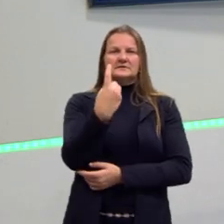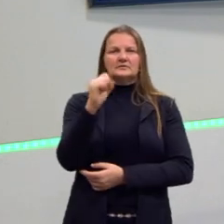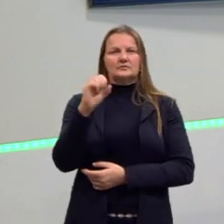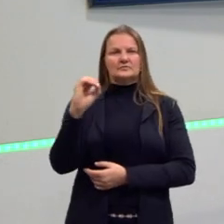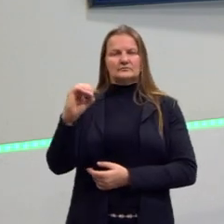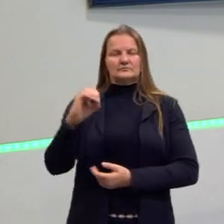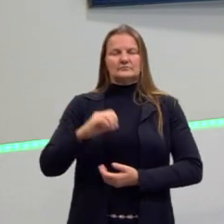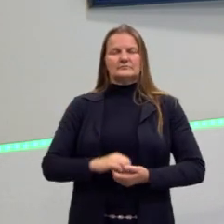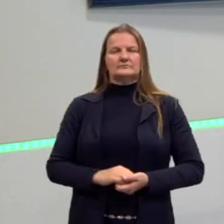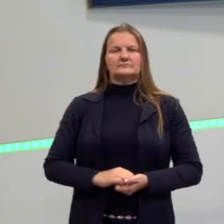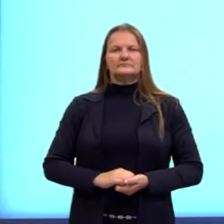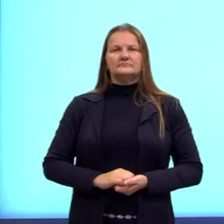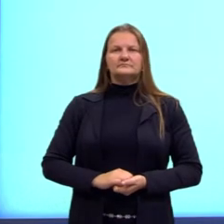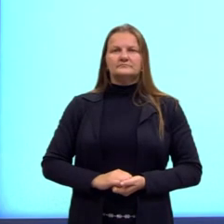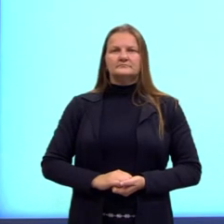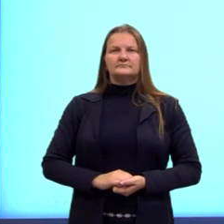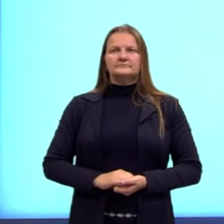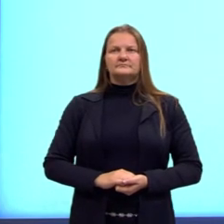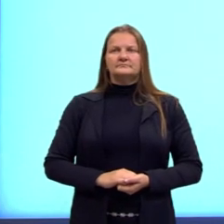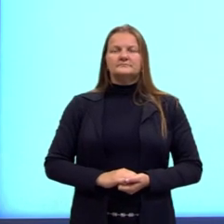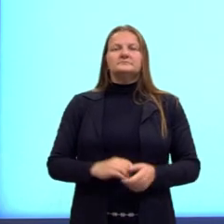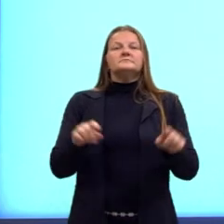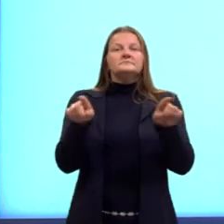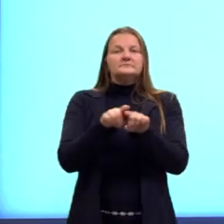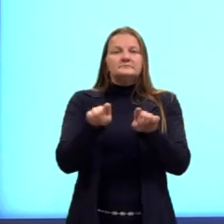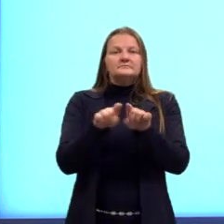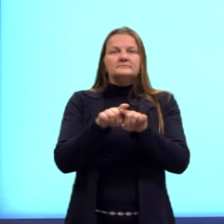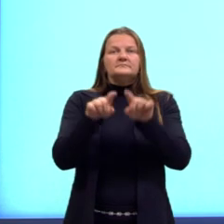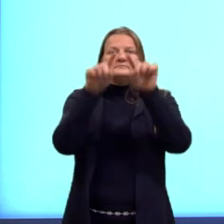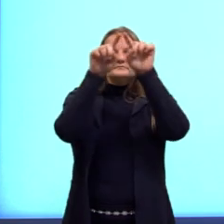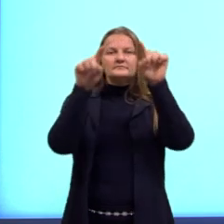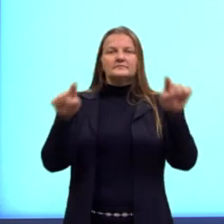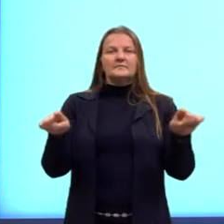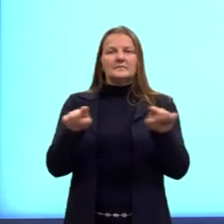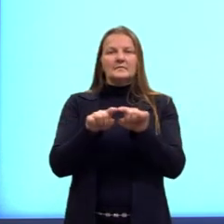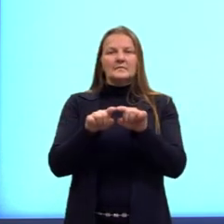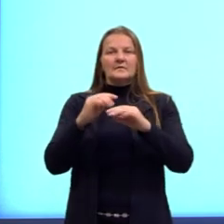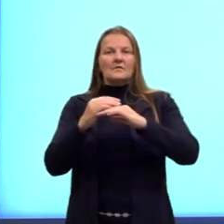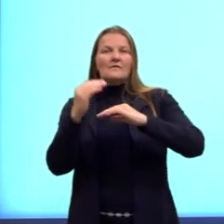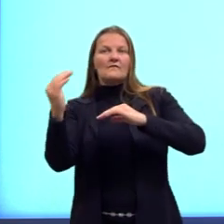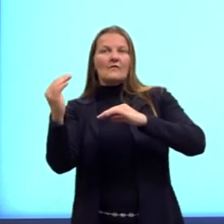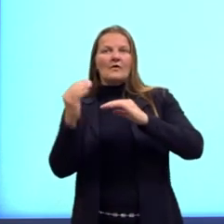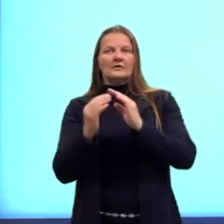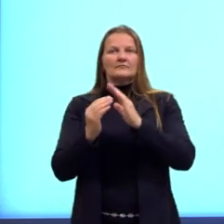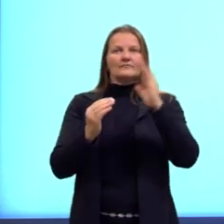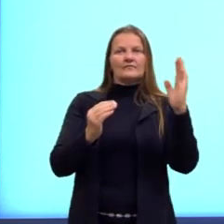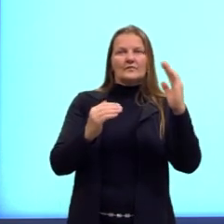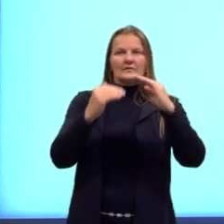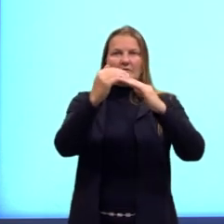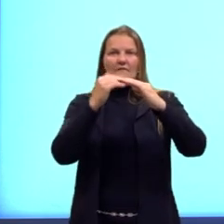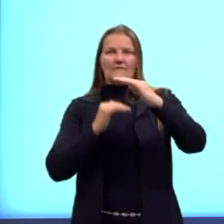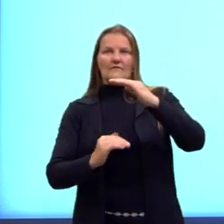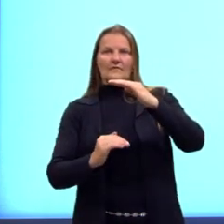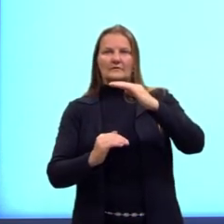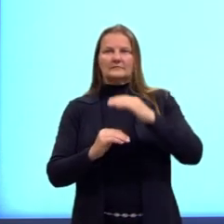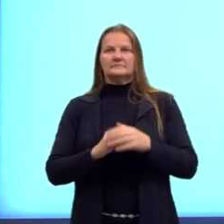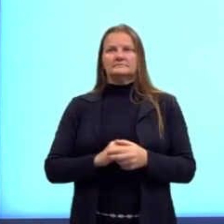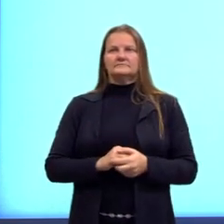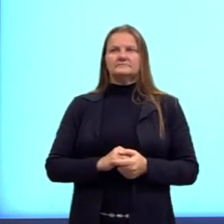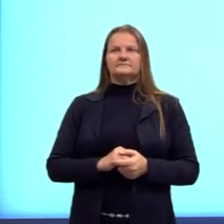graus e nós temos também os ângulos externos tá E aqui nesse exemplo